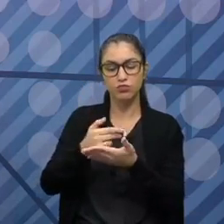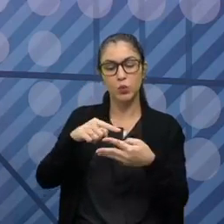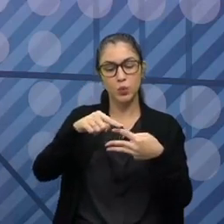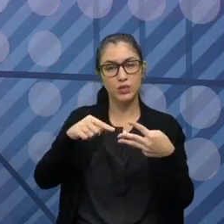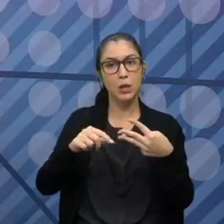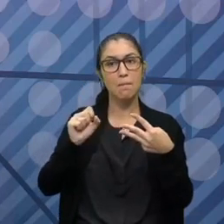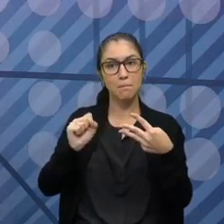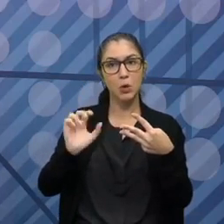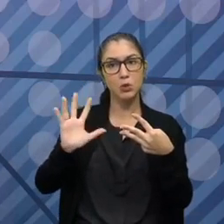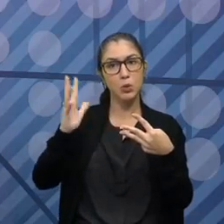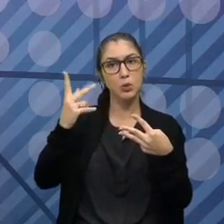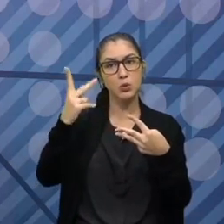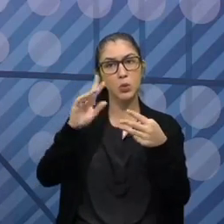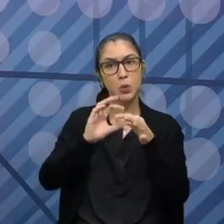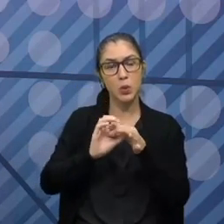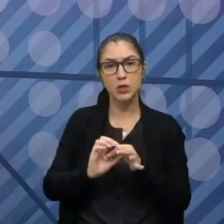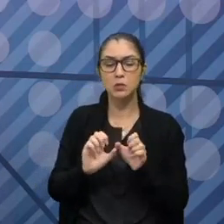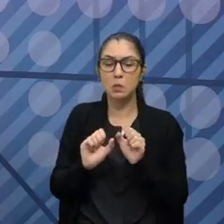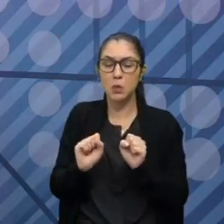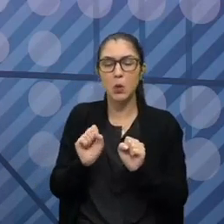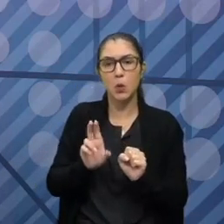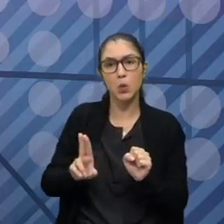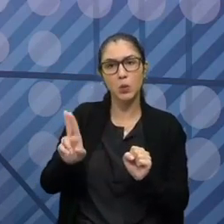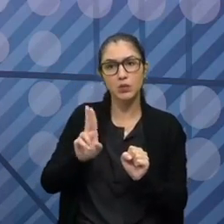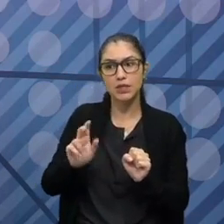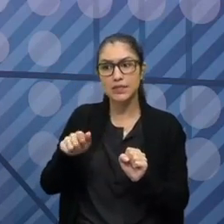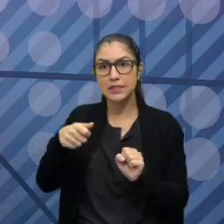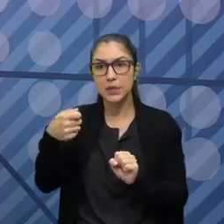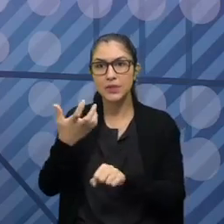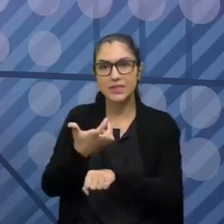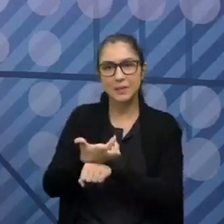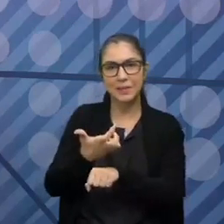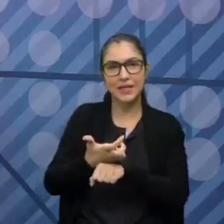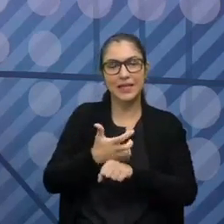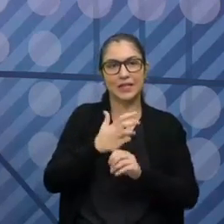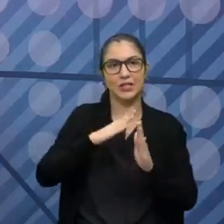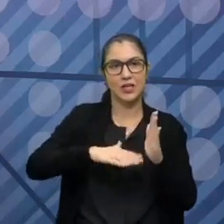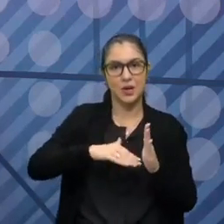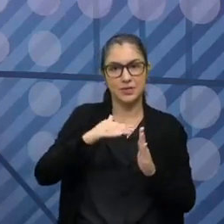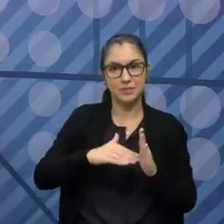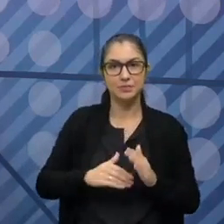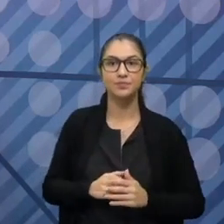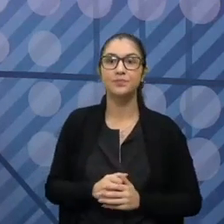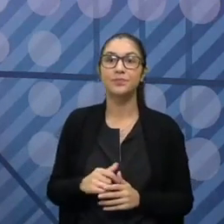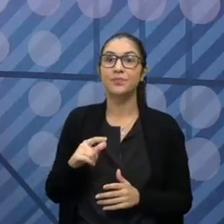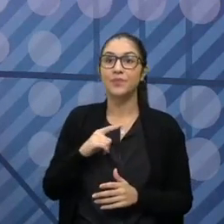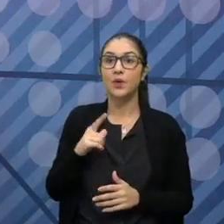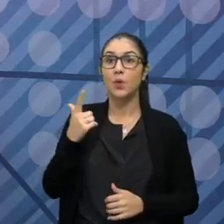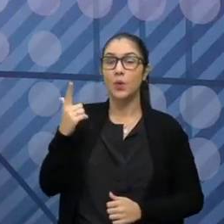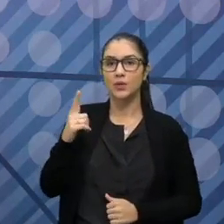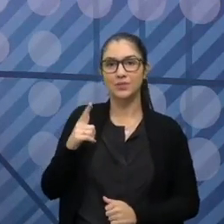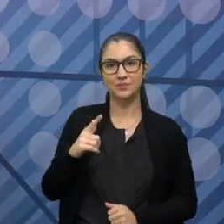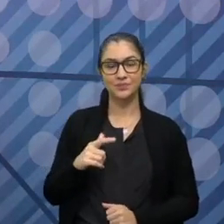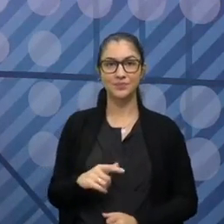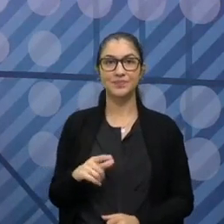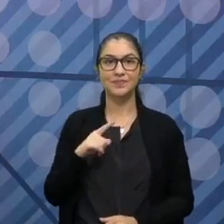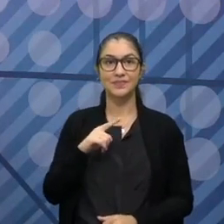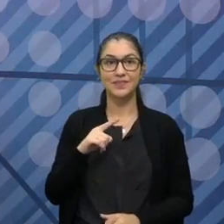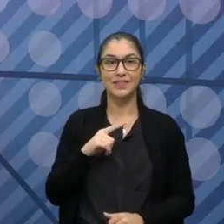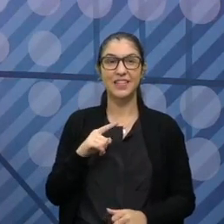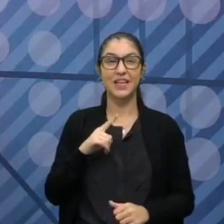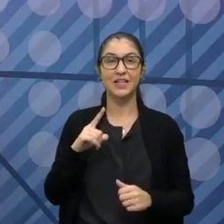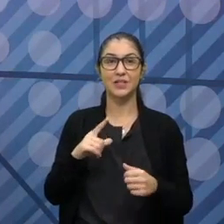acontecer no seu contexto de serem atribuídos ao sinal da disciplina de arte. Temos ainda o sinal de educação